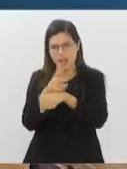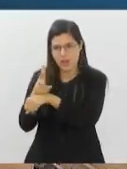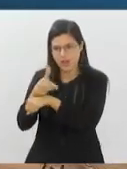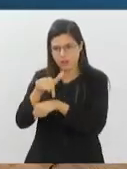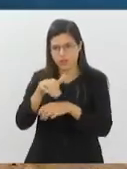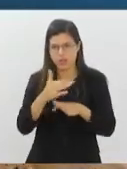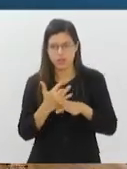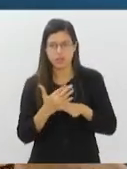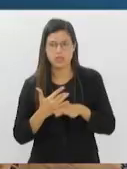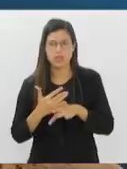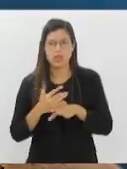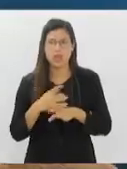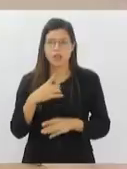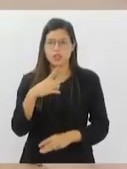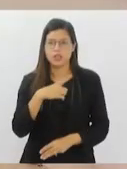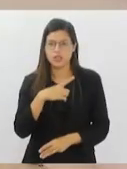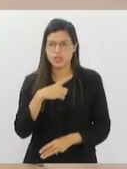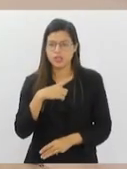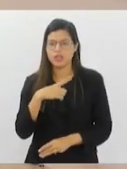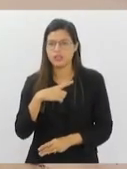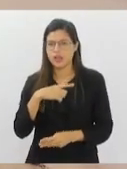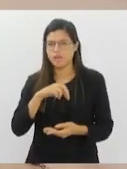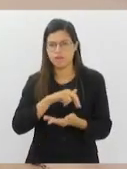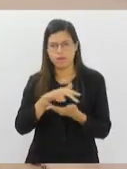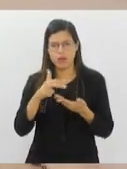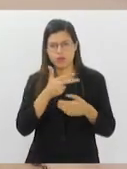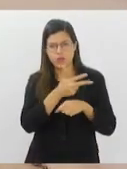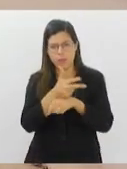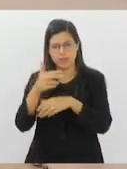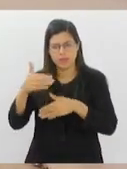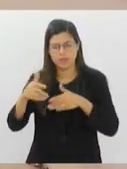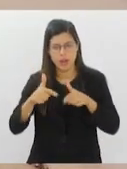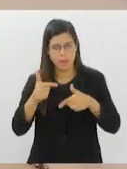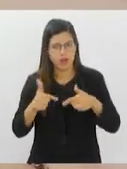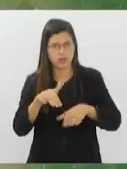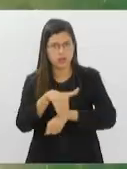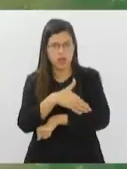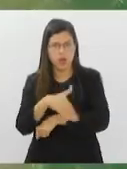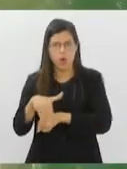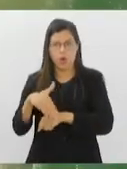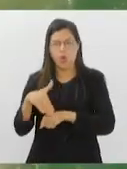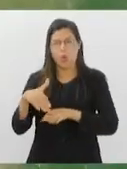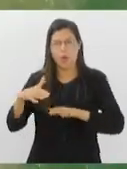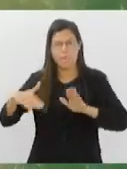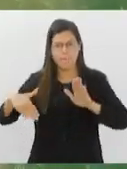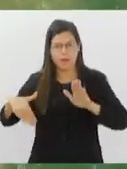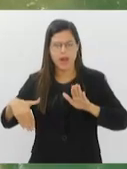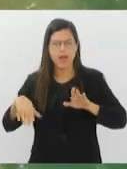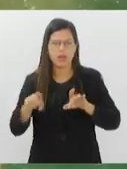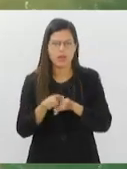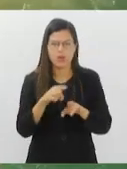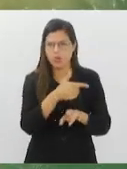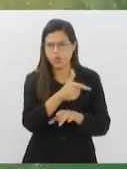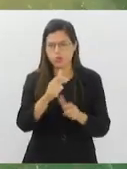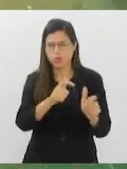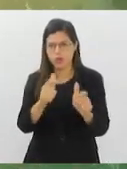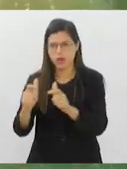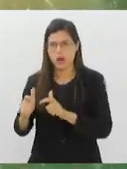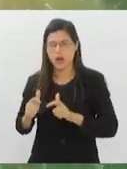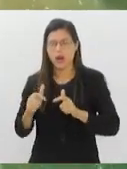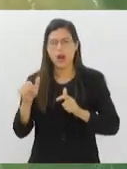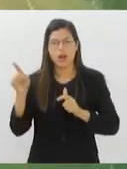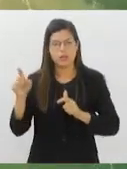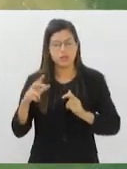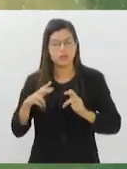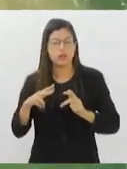menos 21 sets de filmagem estavam trabalhando nas ruas, praias, parques e praças da cidade. Em Los Angeles, maior fábrica de